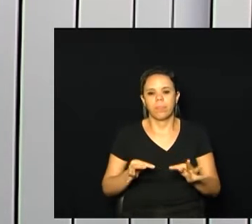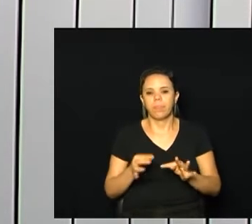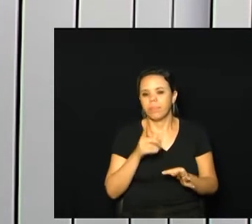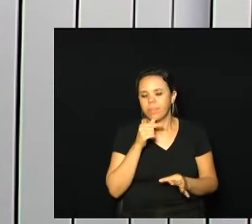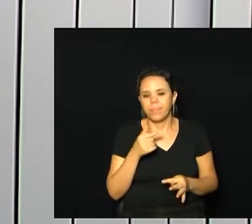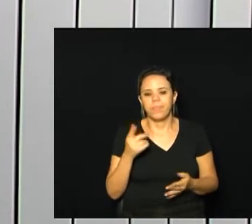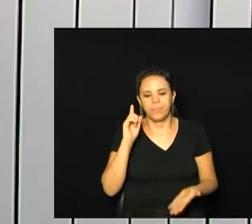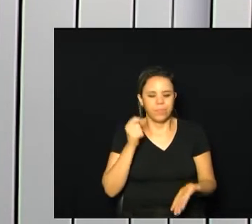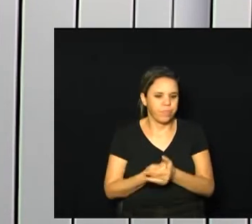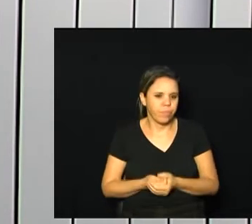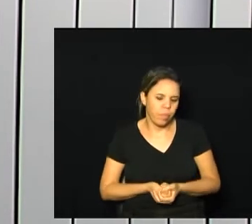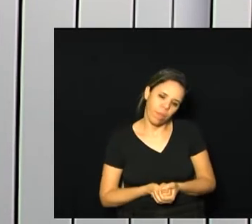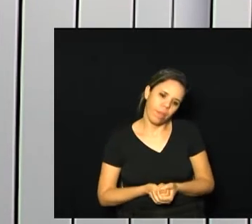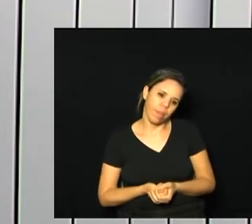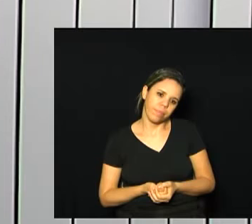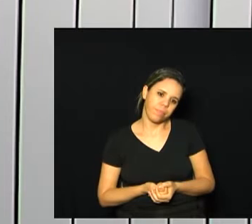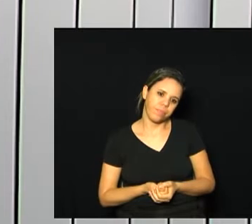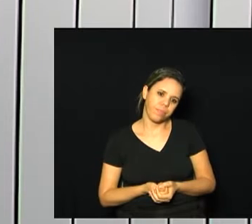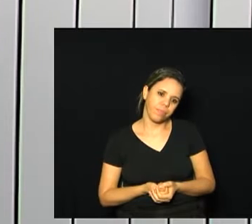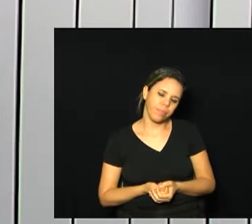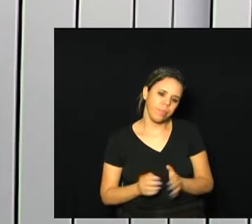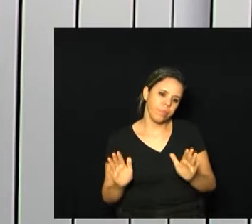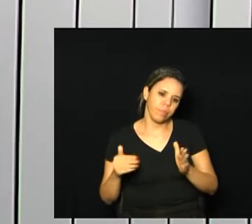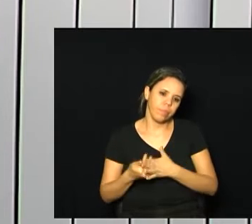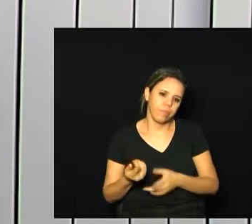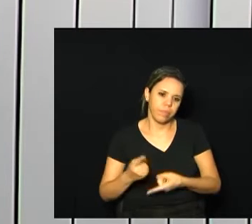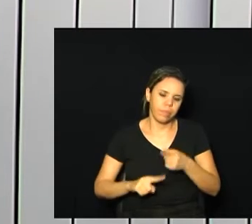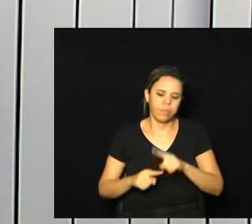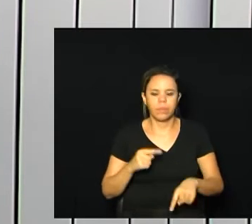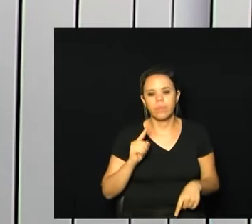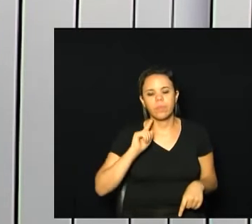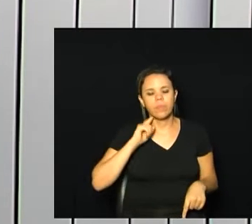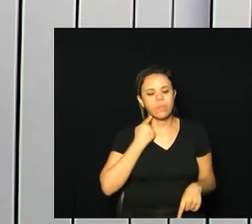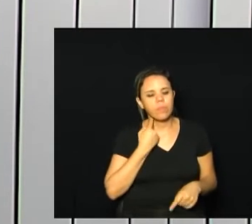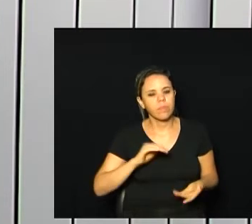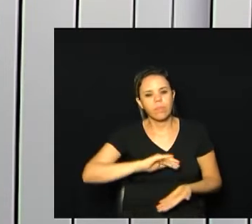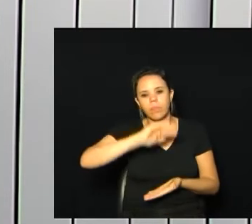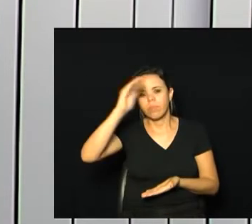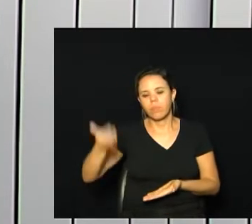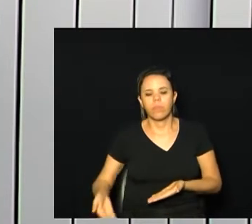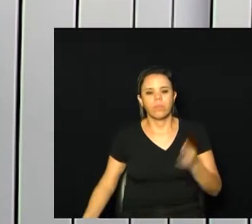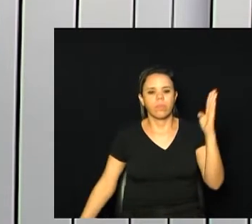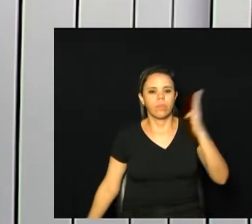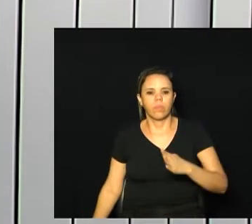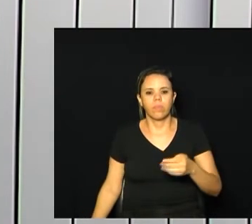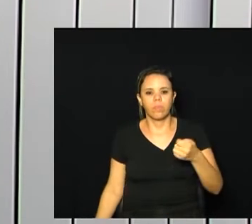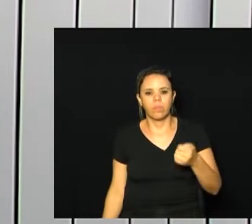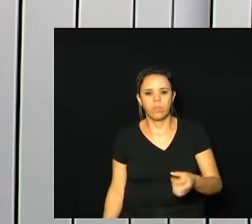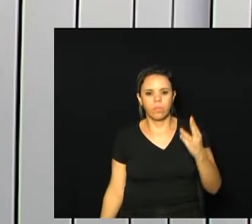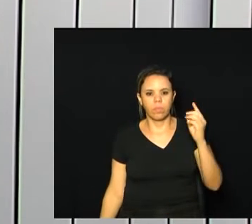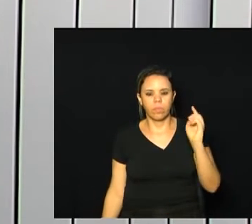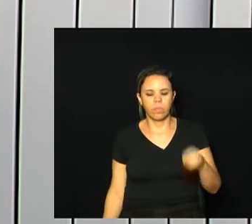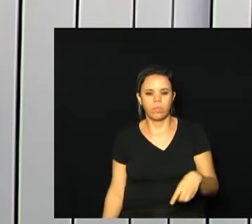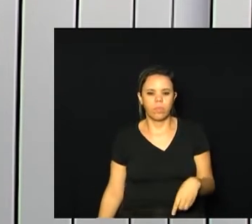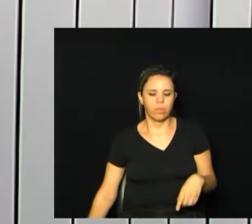ele determina a questão do fechamento dos lixões, porque aqui no Brasil nós temos quase 3 mil e com